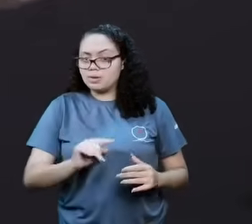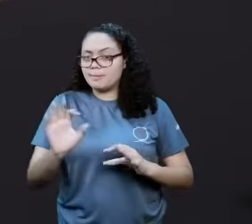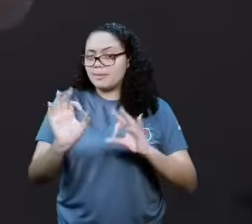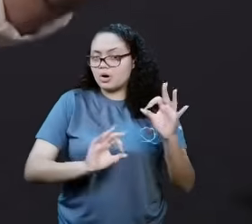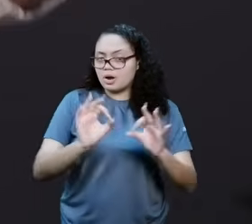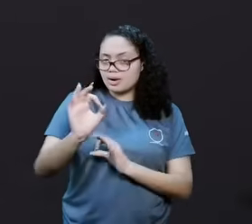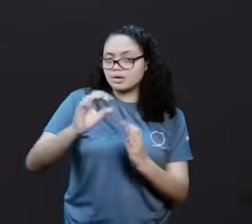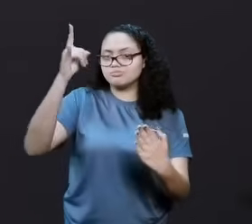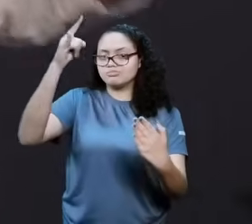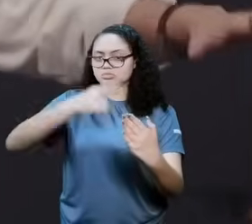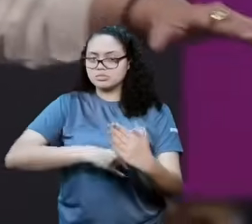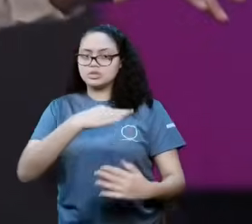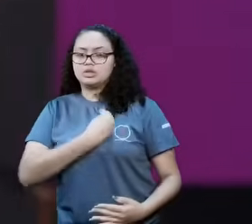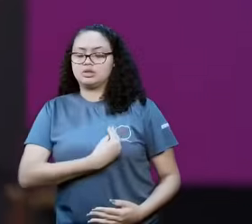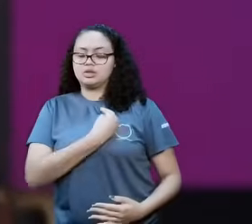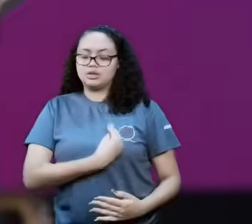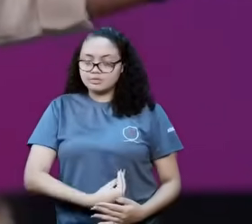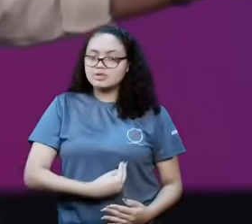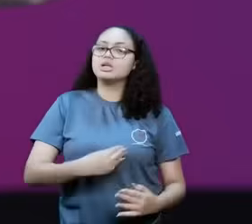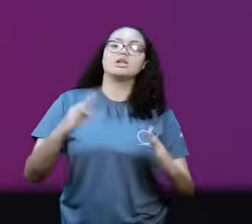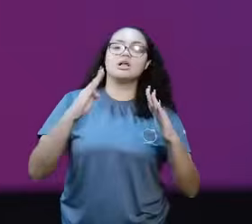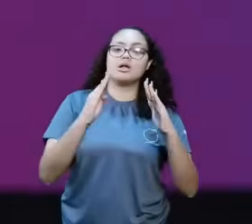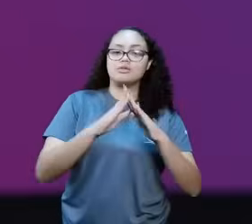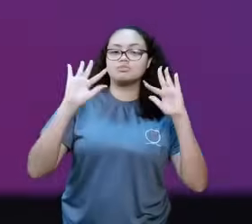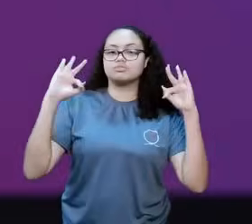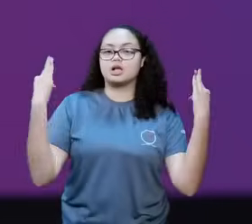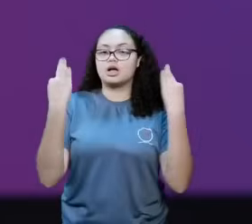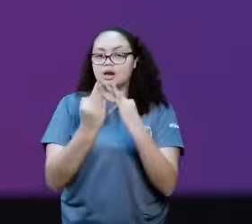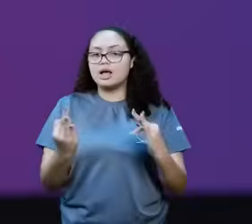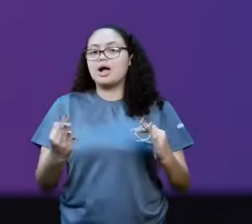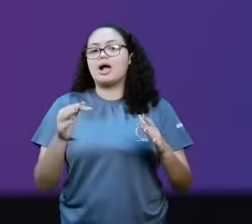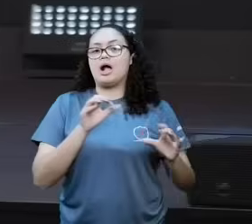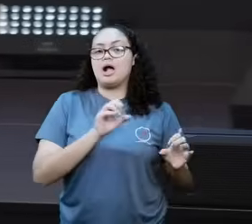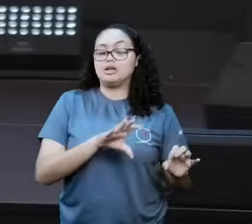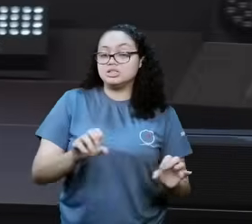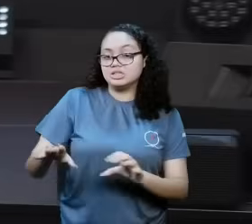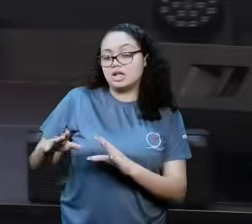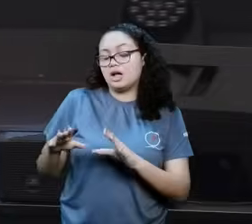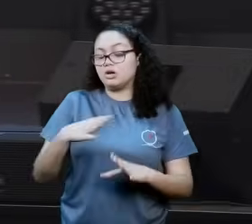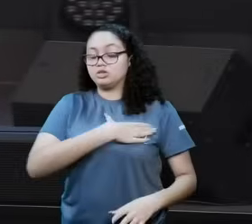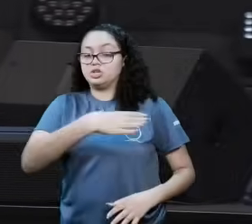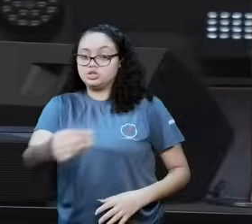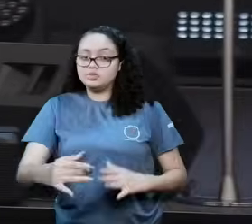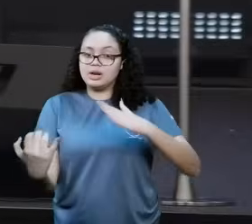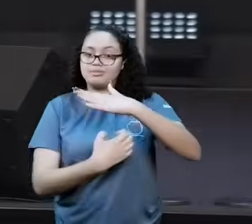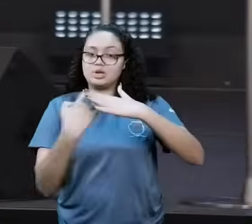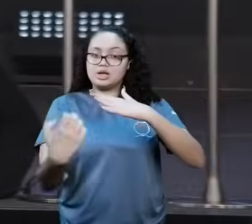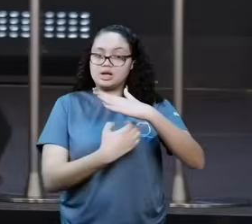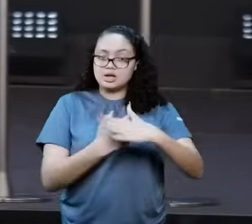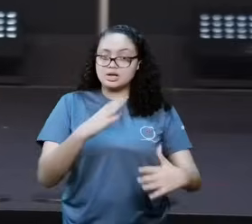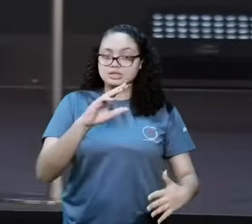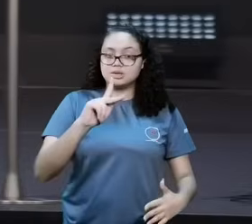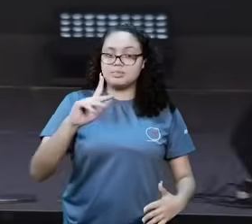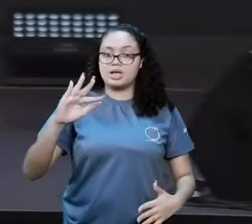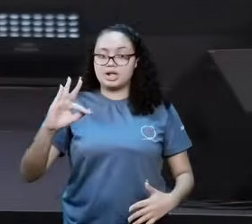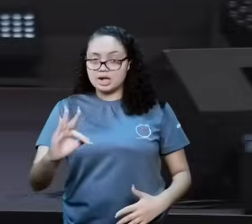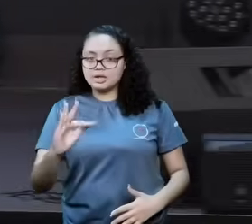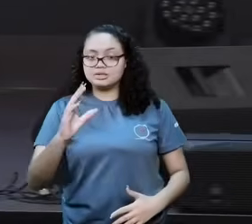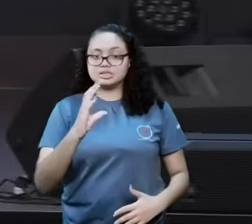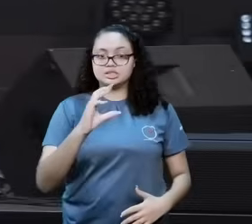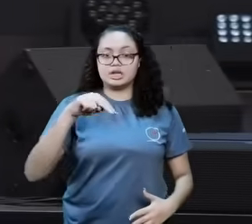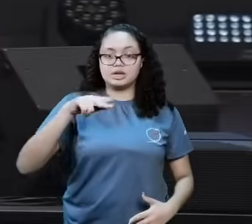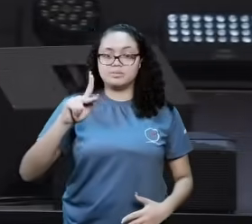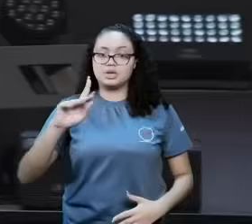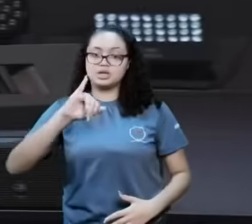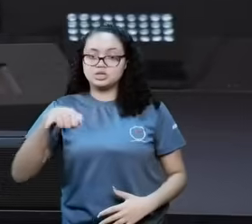sua conta, suas coisas, seu boleto, sua família, as crianças na escola, pagamento do carro, sua empresa, ter seu CPF limpo, ter seu